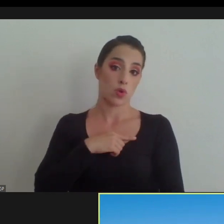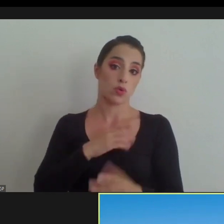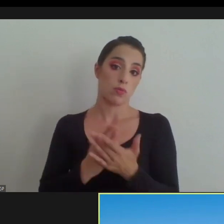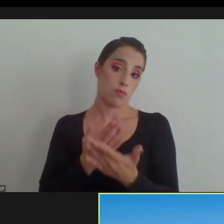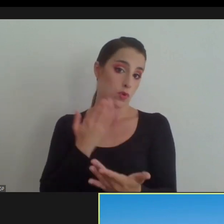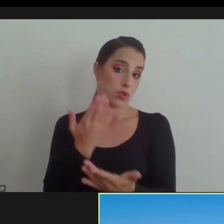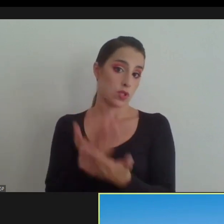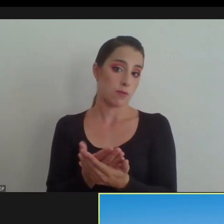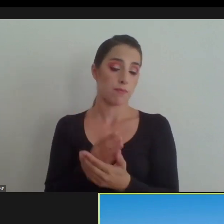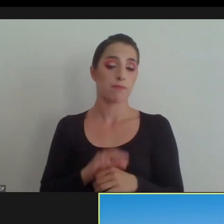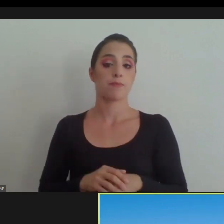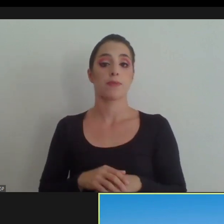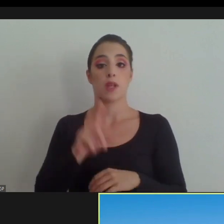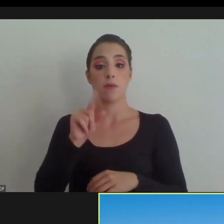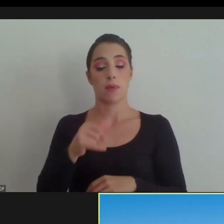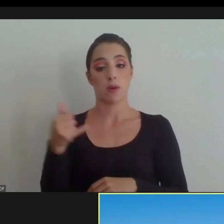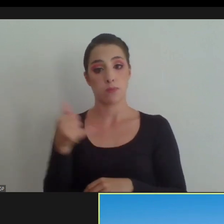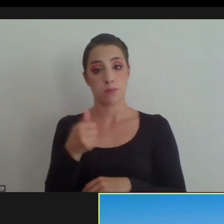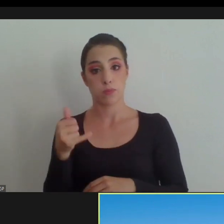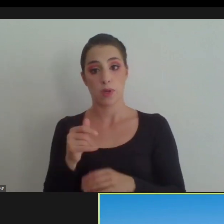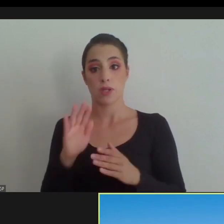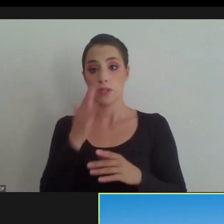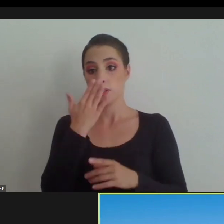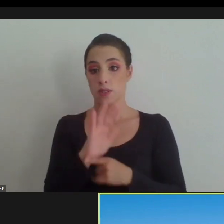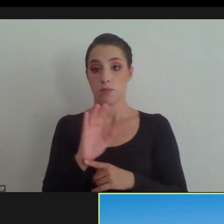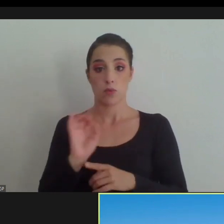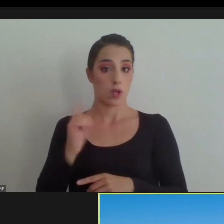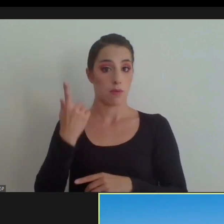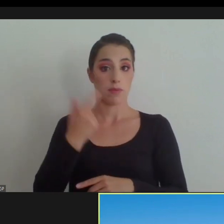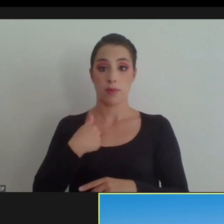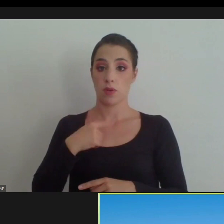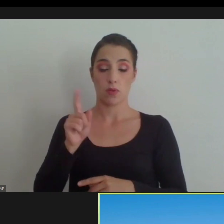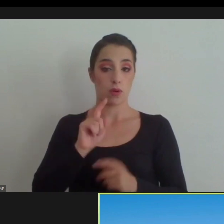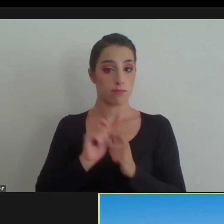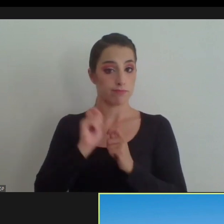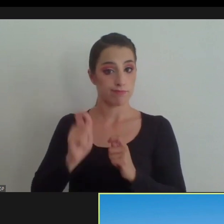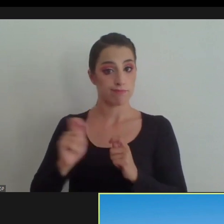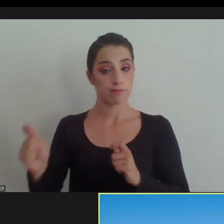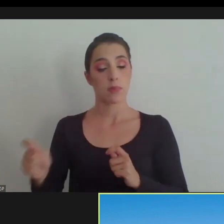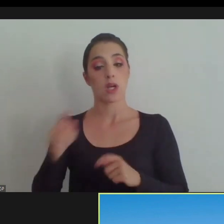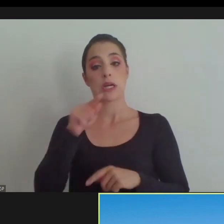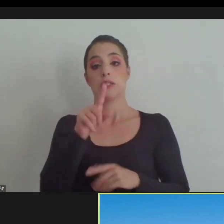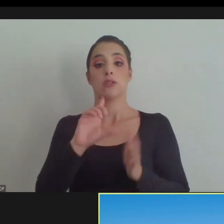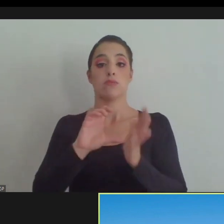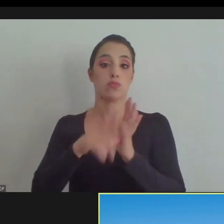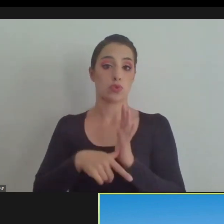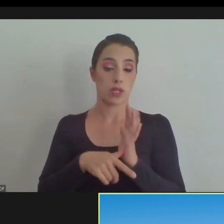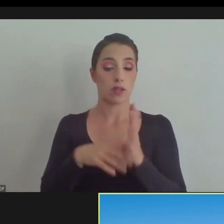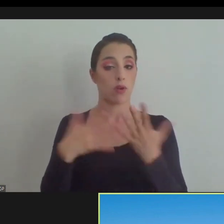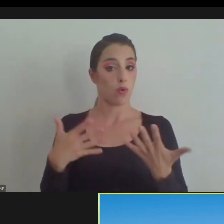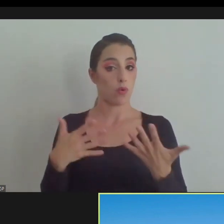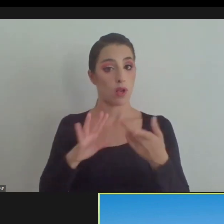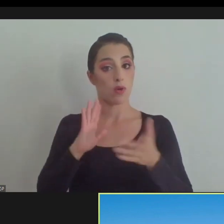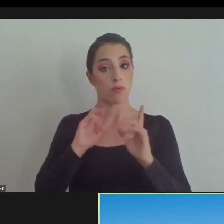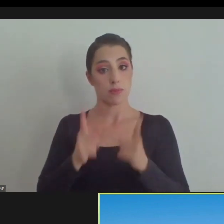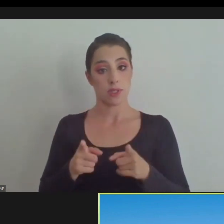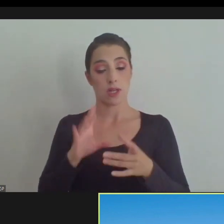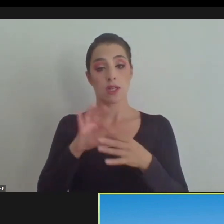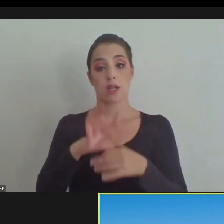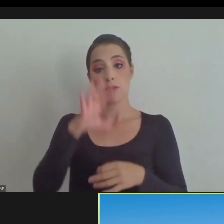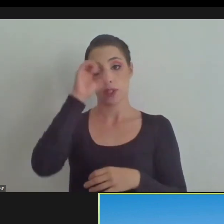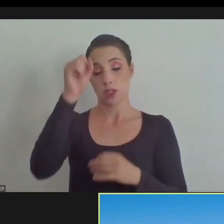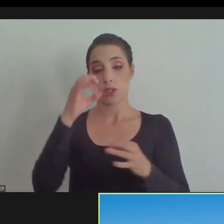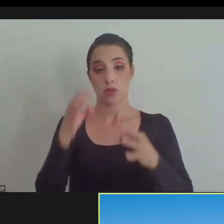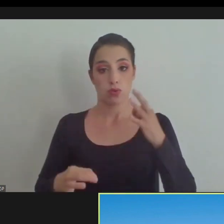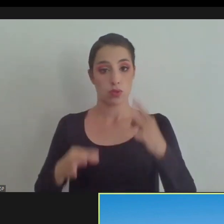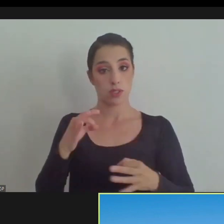propusemos. Segundo exemplo, muito rapidamente, para não me alongar, que é um projeto que está a decorrer neste momento com o Ministério da Justiça, em